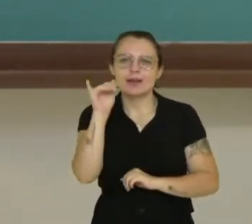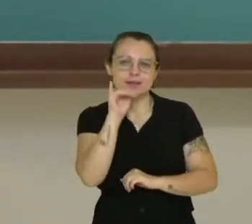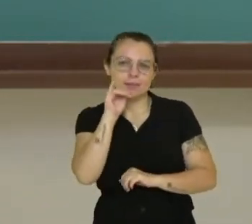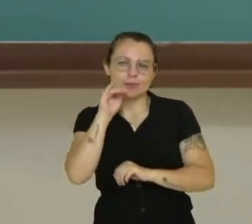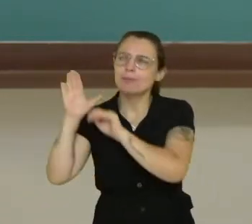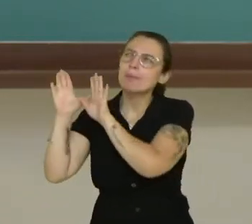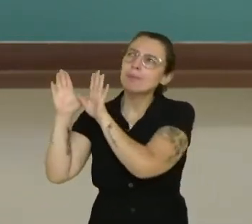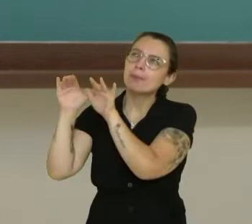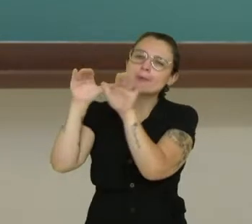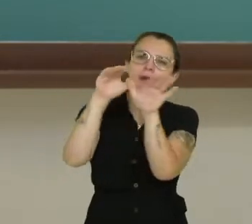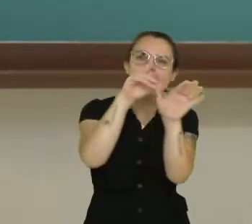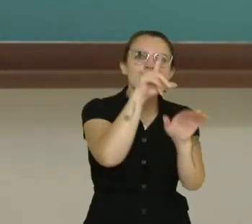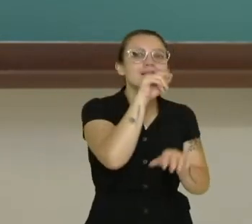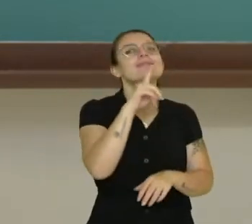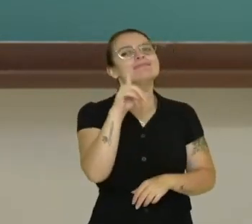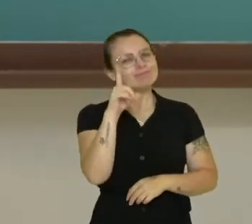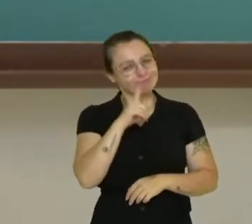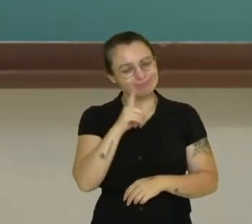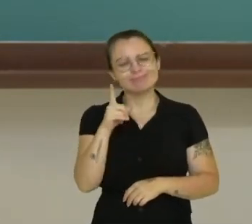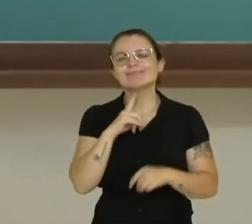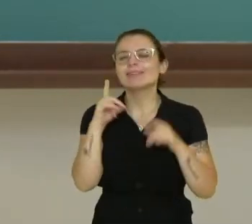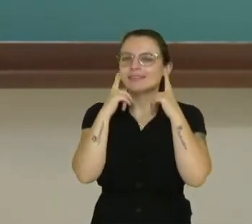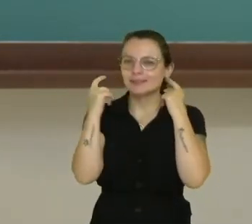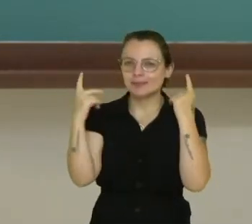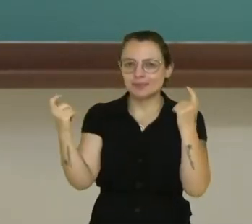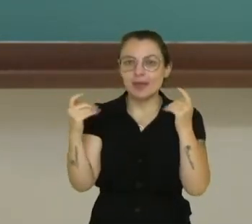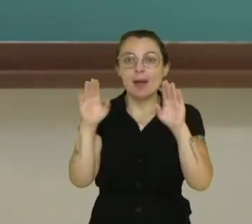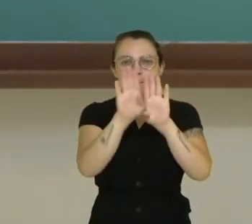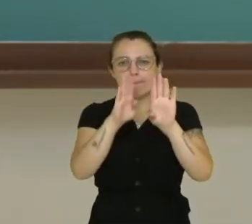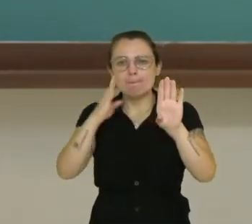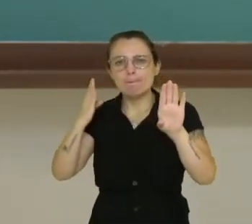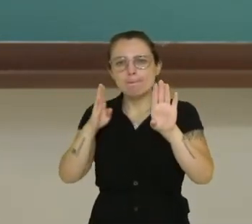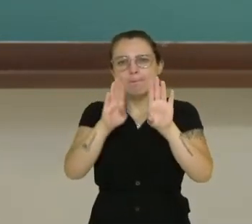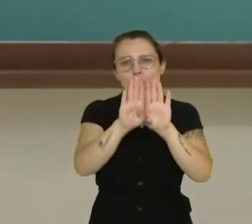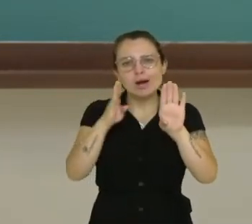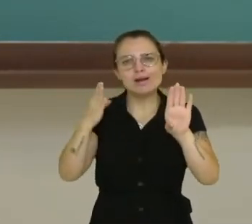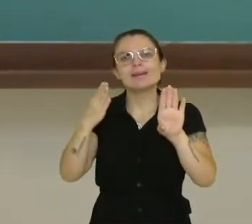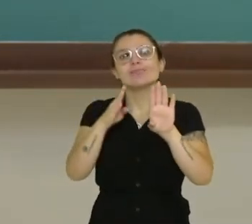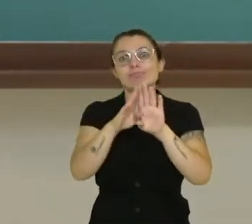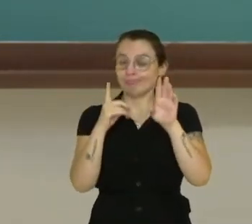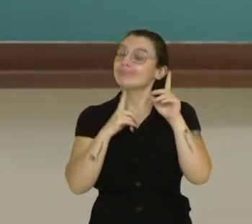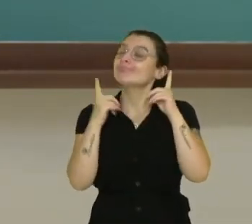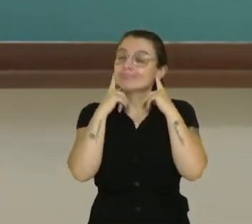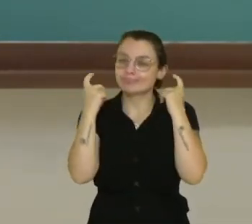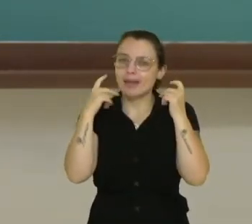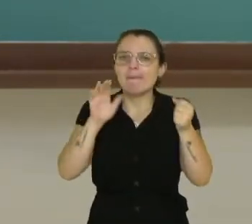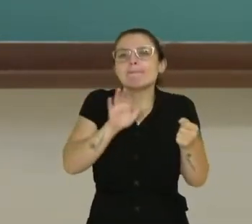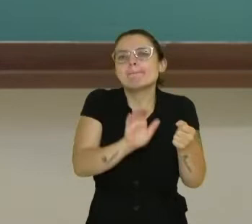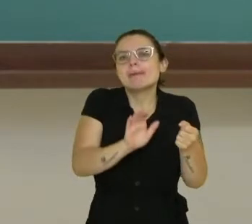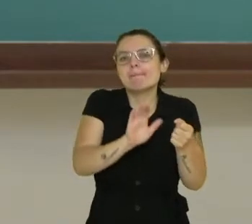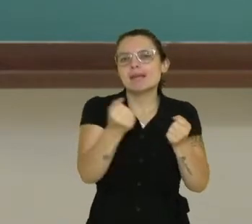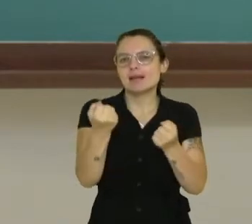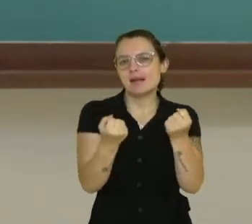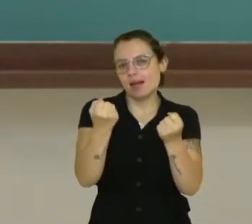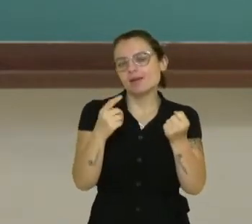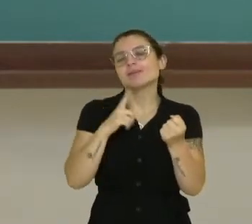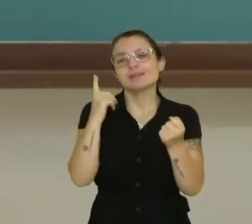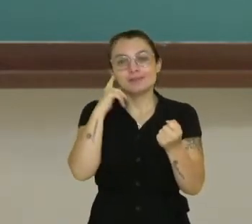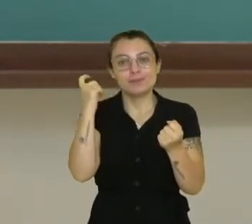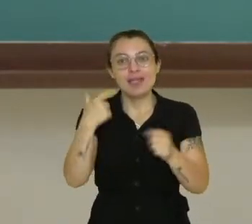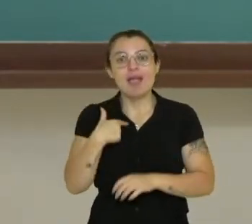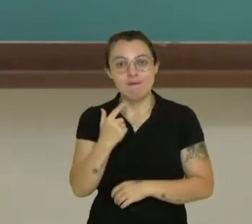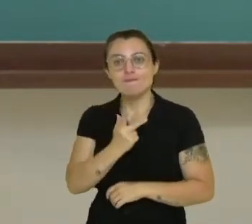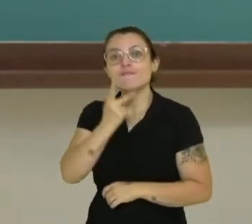pássaro cantando é som, uma porta rangendo é som, a buzina de um carro é som, eu falando é